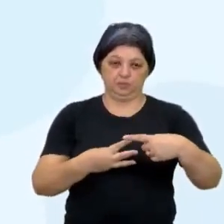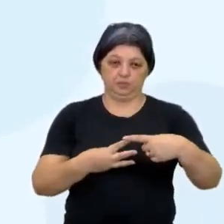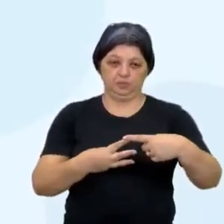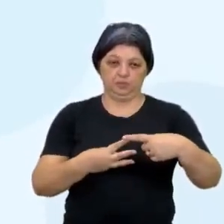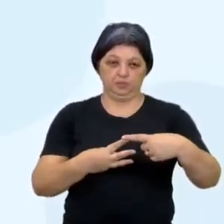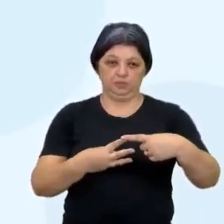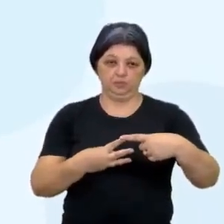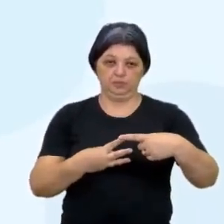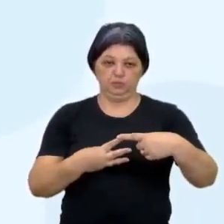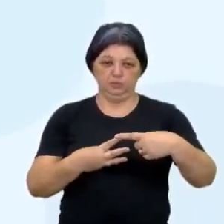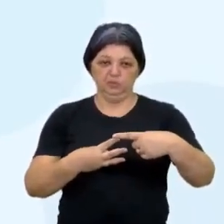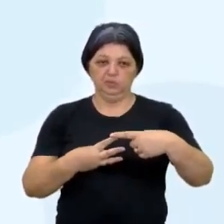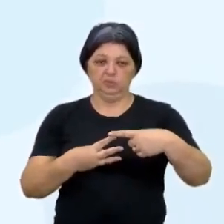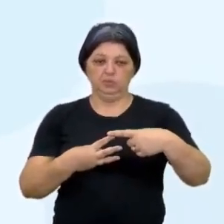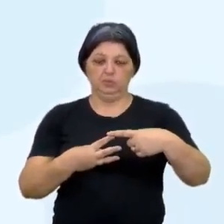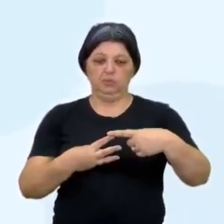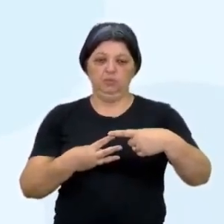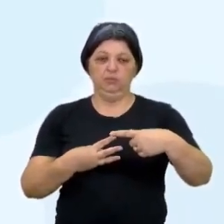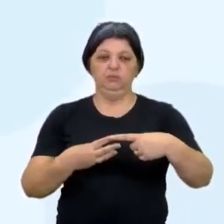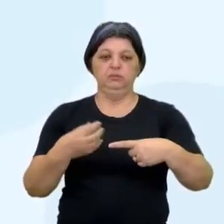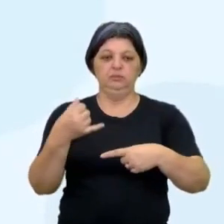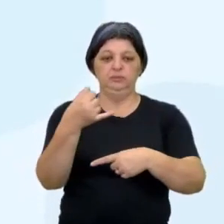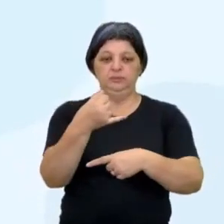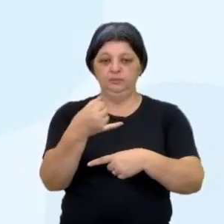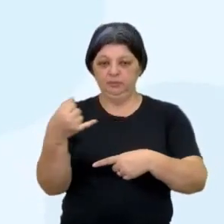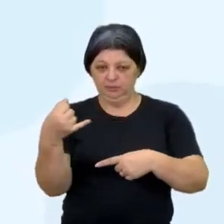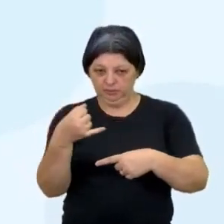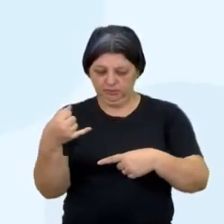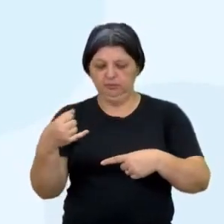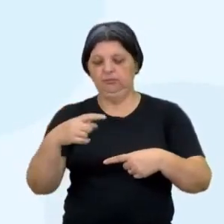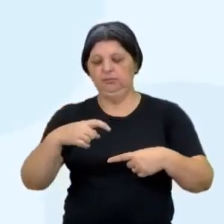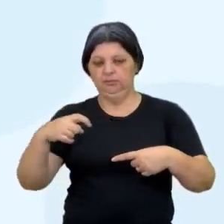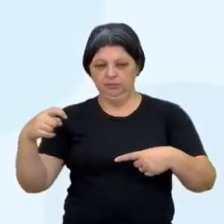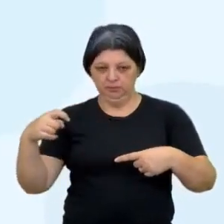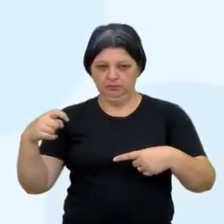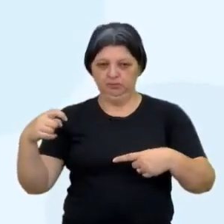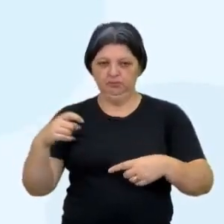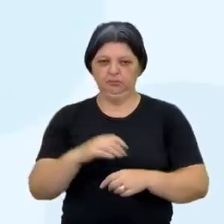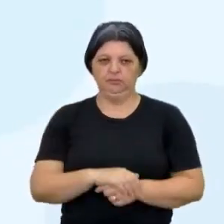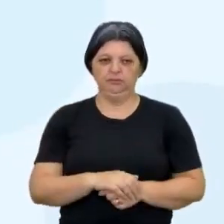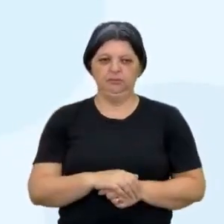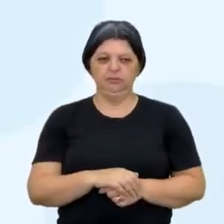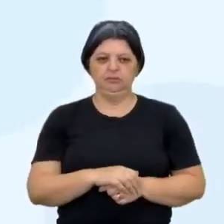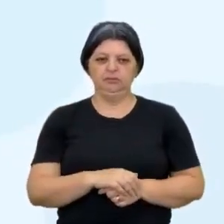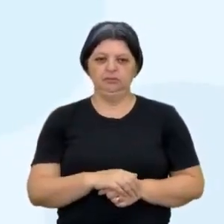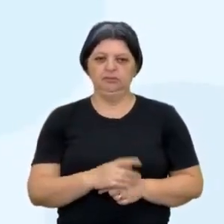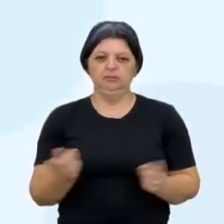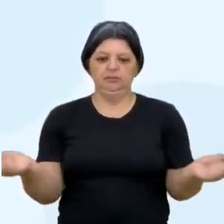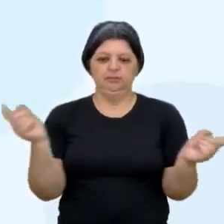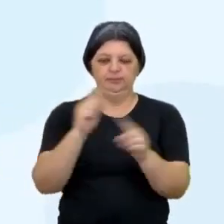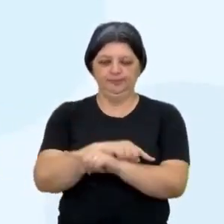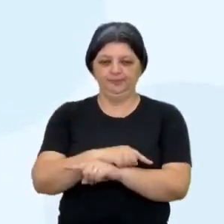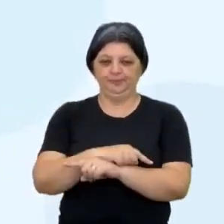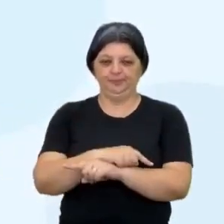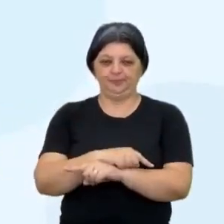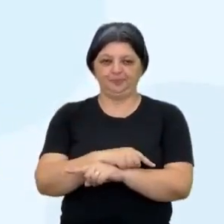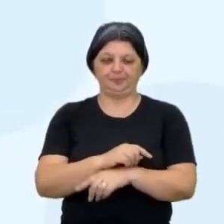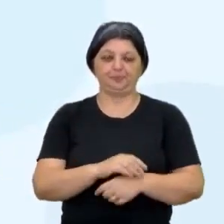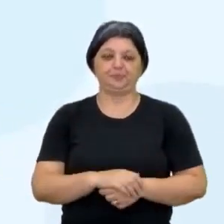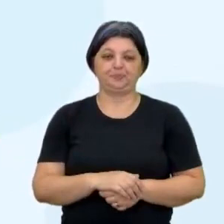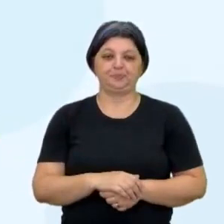O x vem para cá, ó, menos x, né? Troca de lado, troca a operação. Aqui ele tinha mais, vem para cá